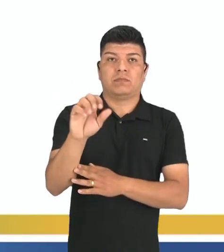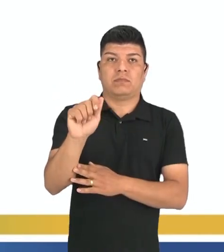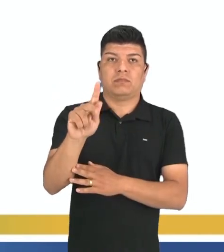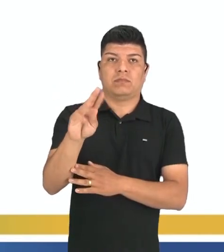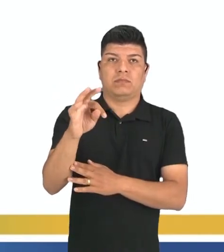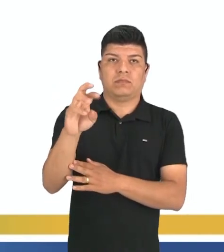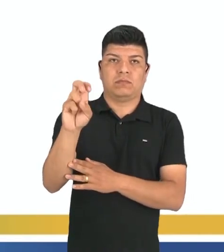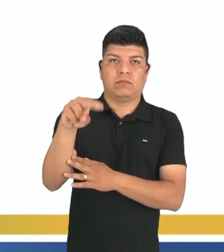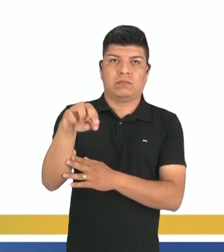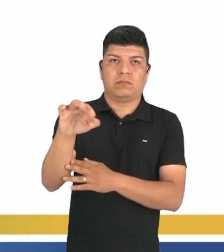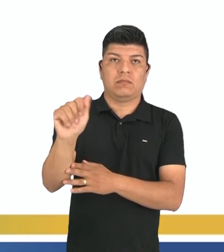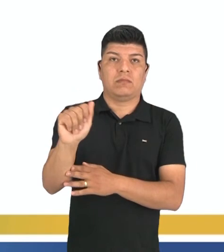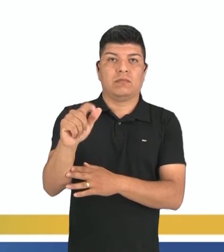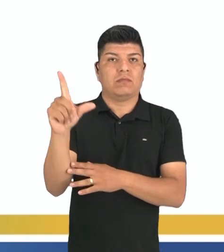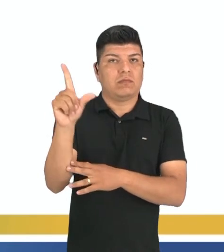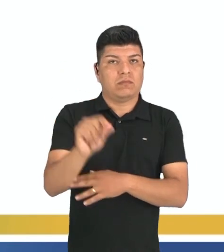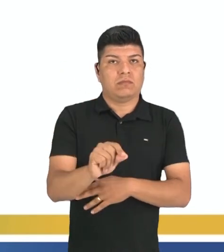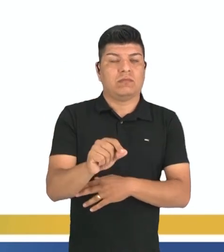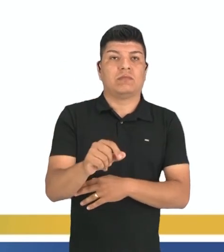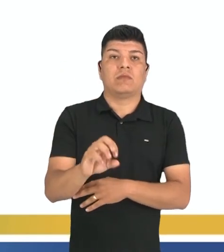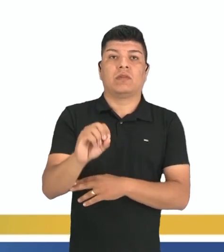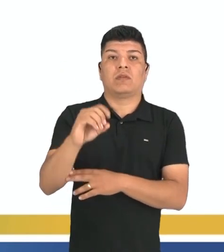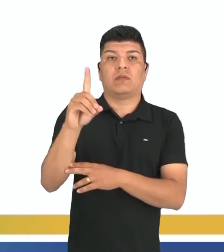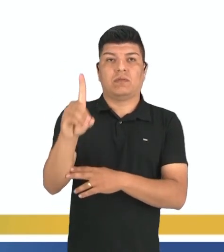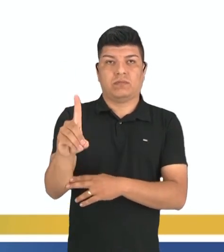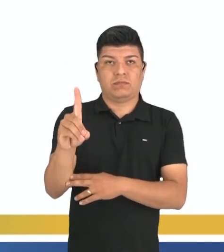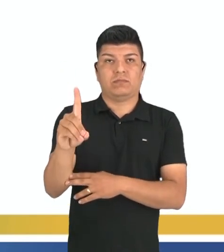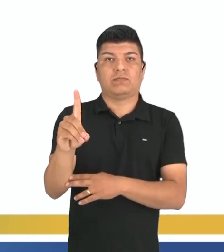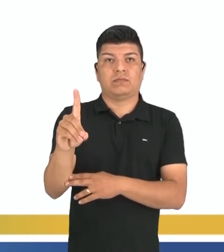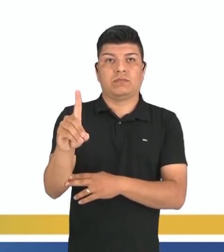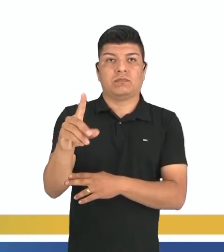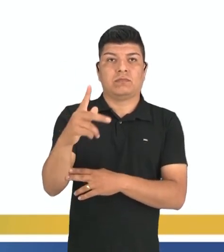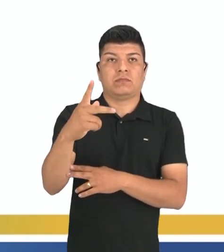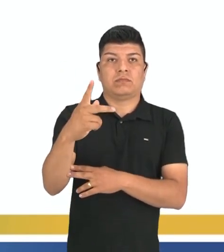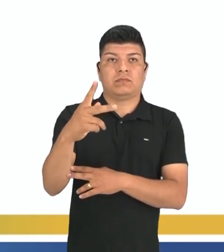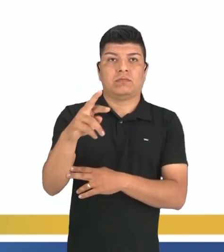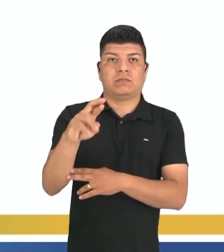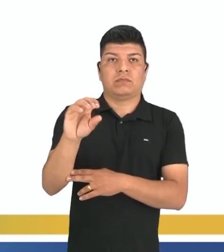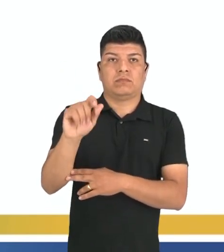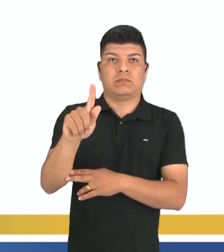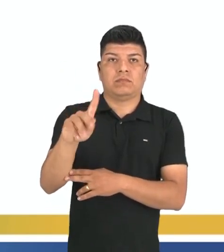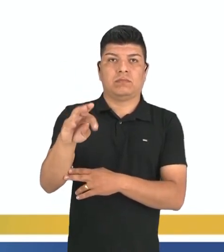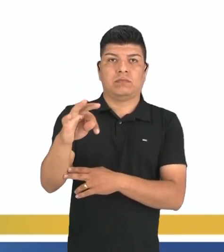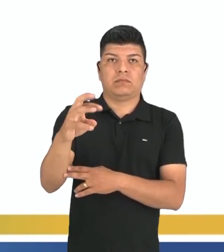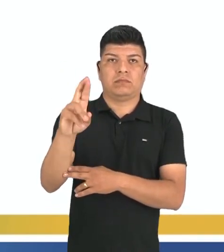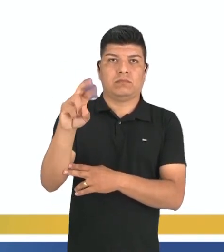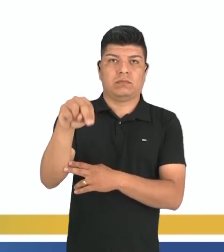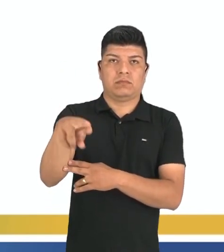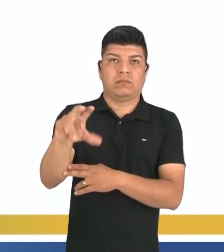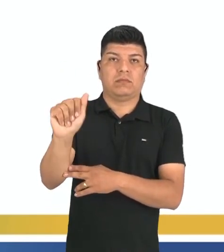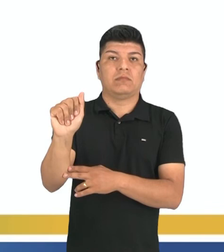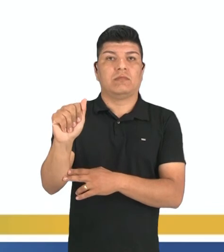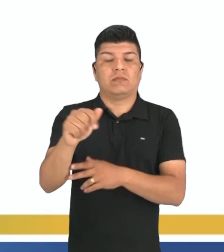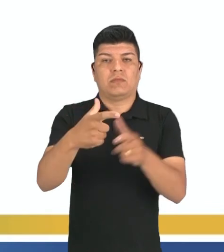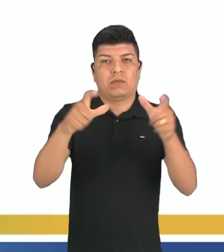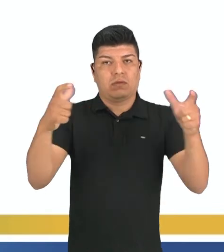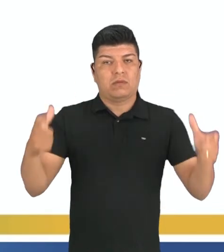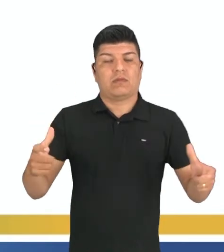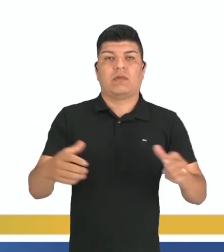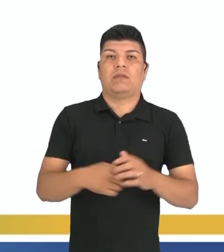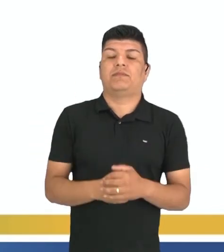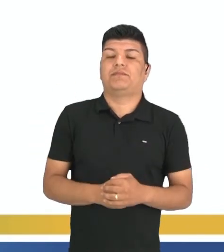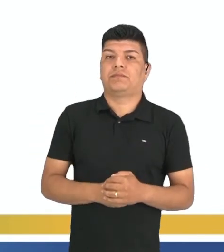e estrogênio diminuem, ou letra D, progesterona e estrogênio aumentam. Nós vimos